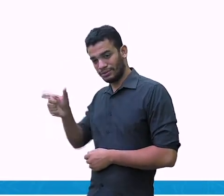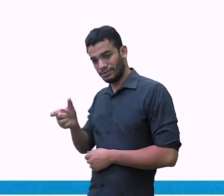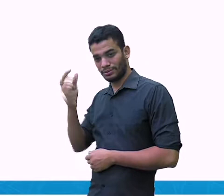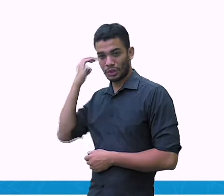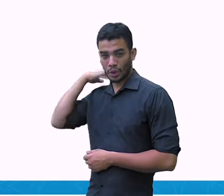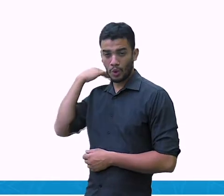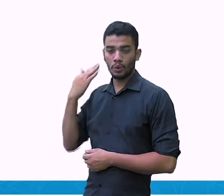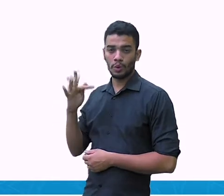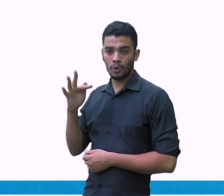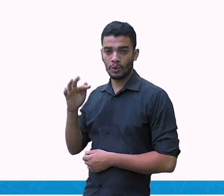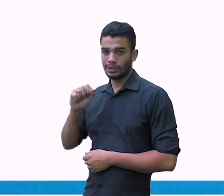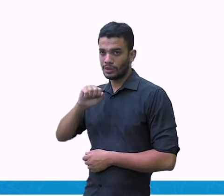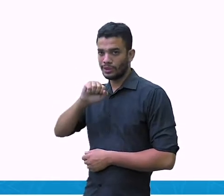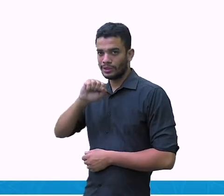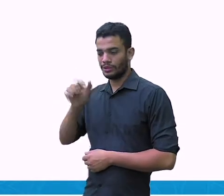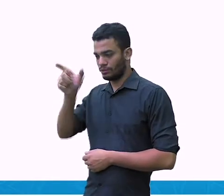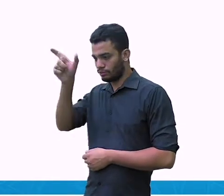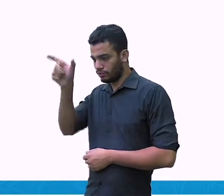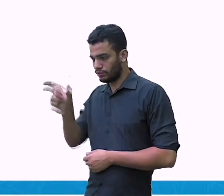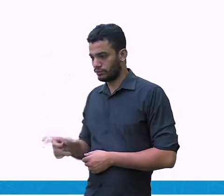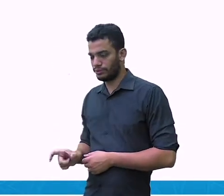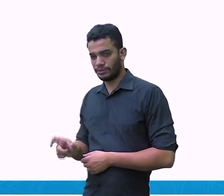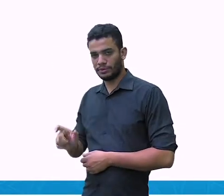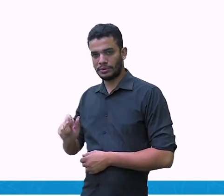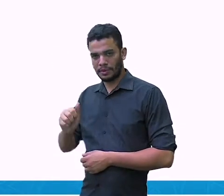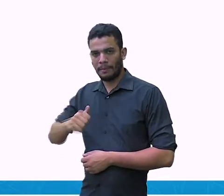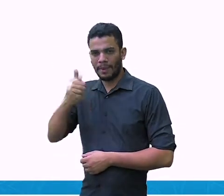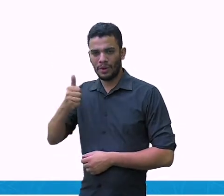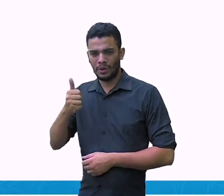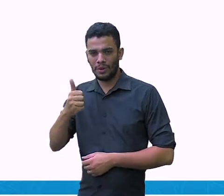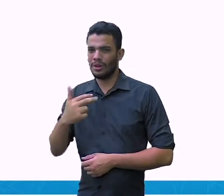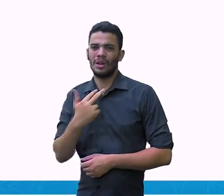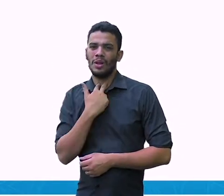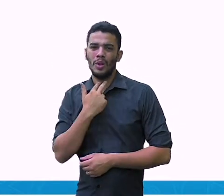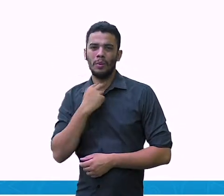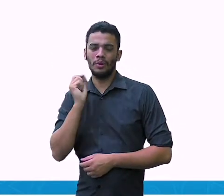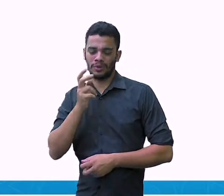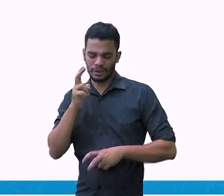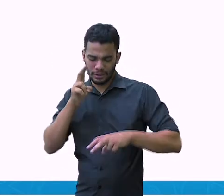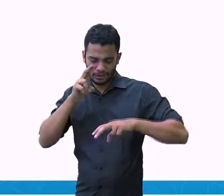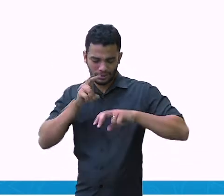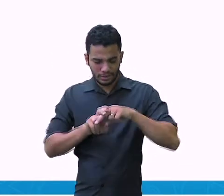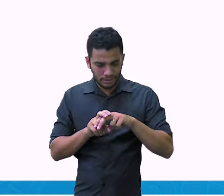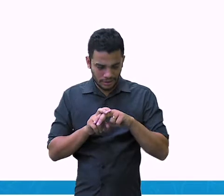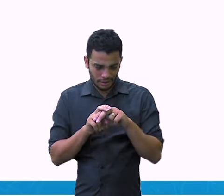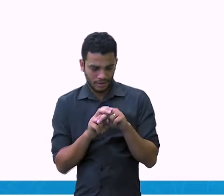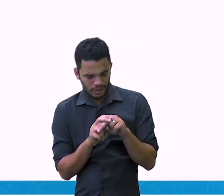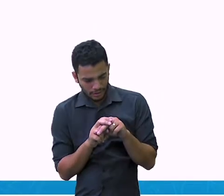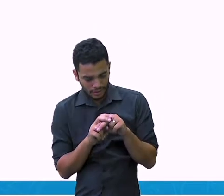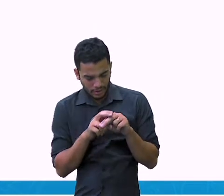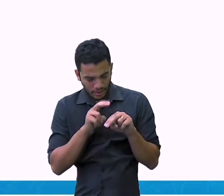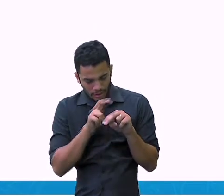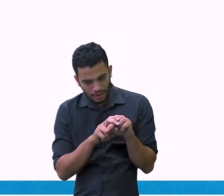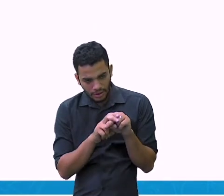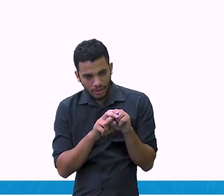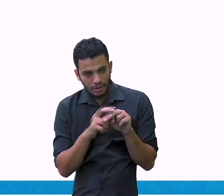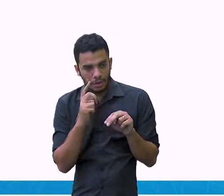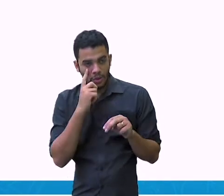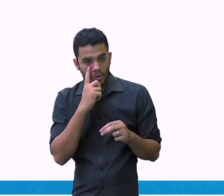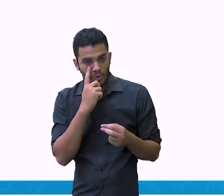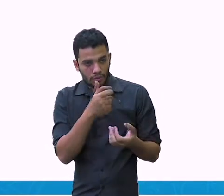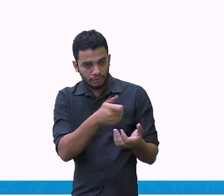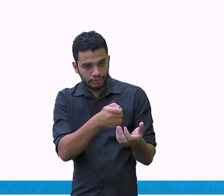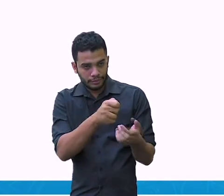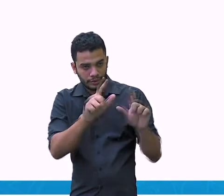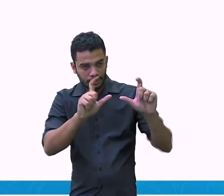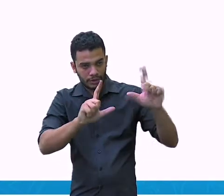ter escutado quando eu era corrigido. Assenta direito, olha a postura, olha o ombro, né? Na hora de assistir televisão,